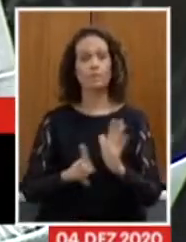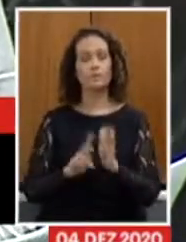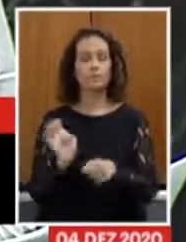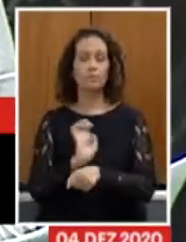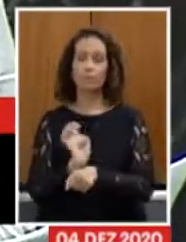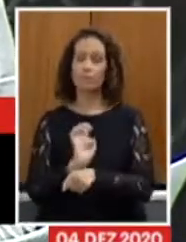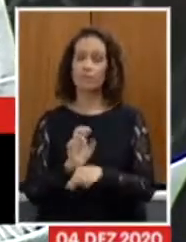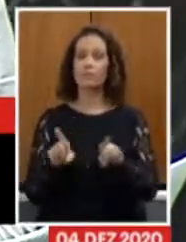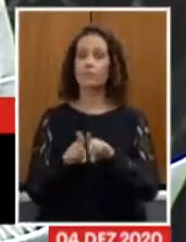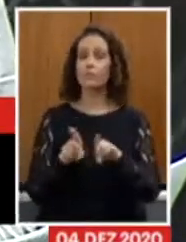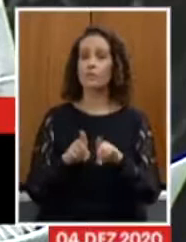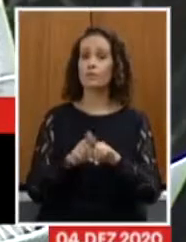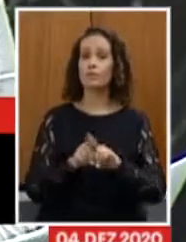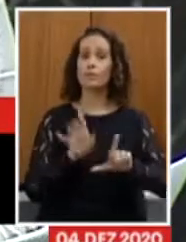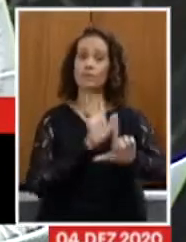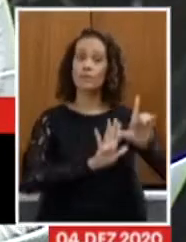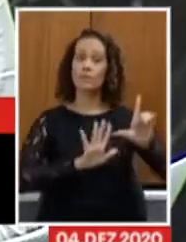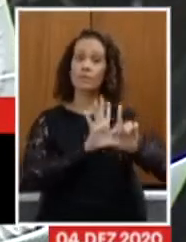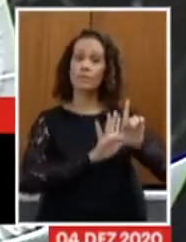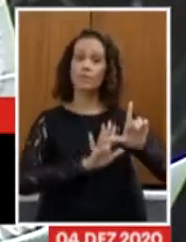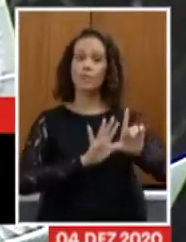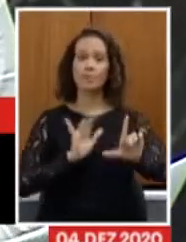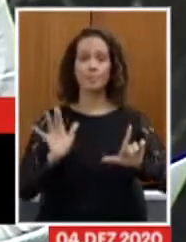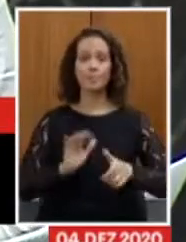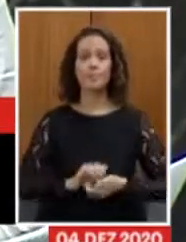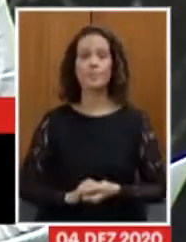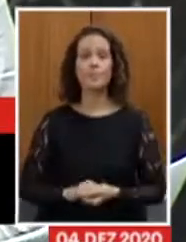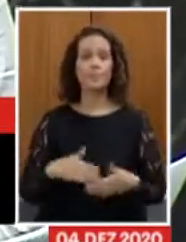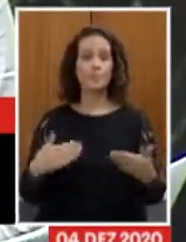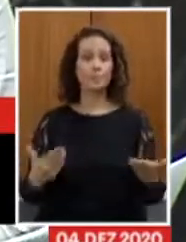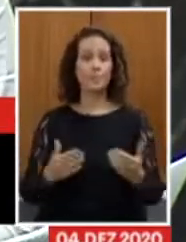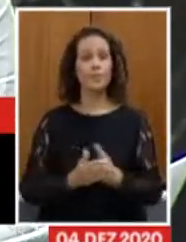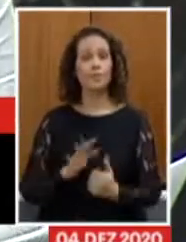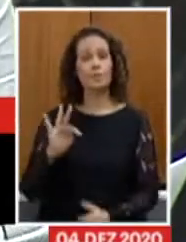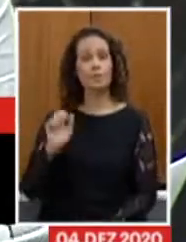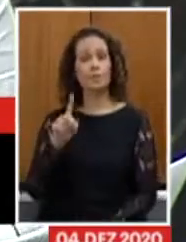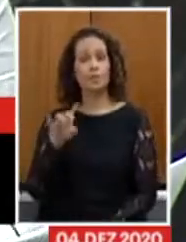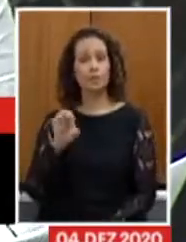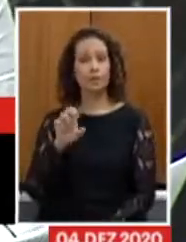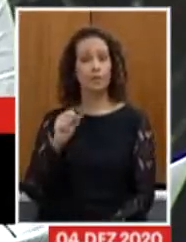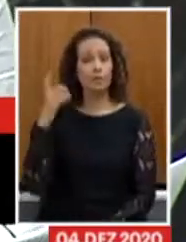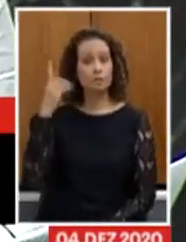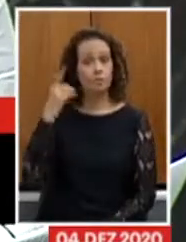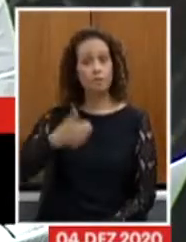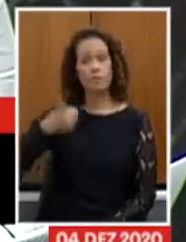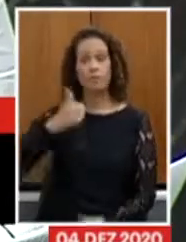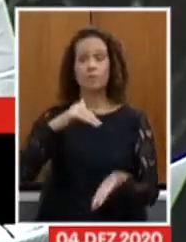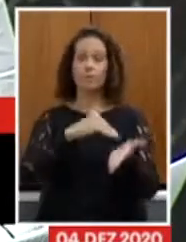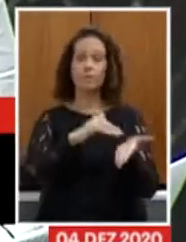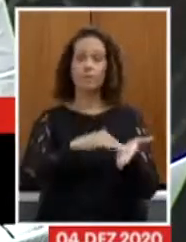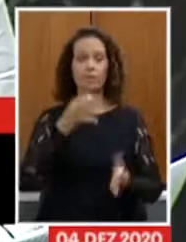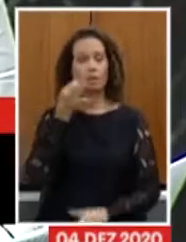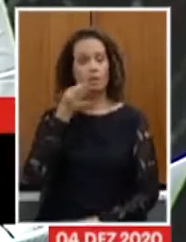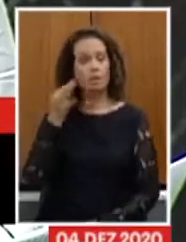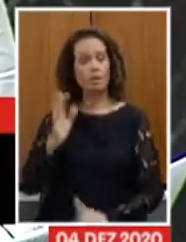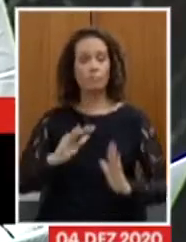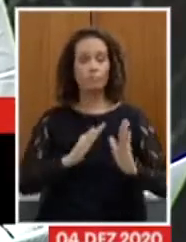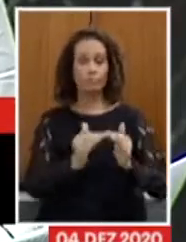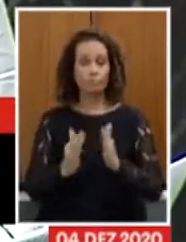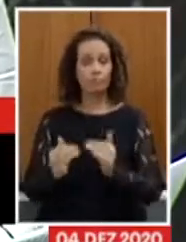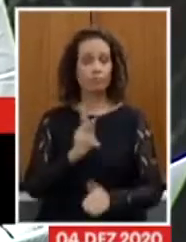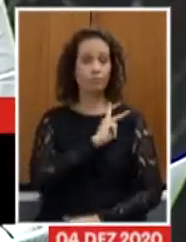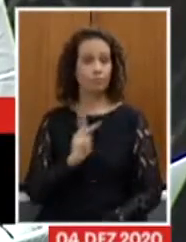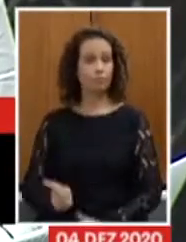por meio da plataforma Sileges. Nesse passo, o deputado Tadeu Martins Leite, primeiro secretário, em atenção à solicitação do